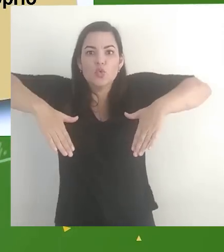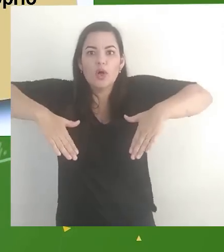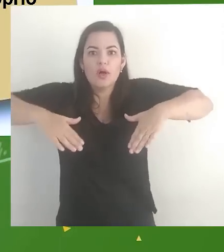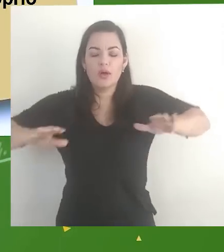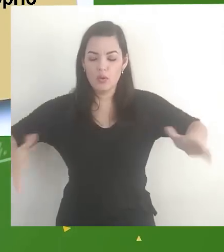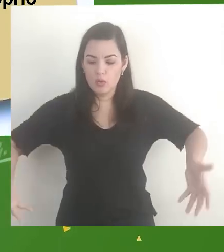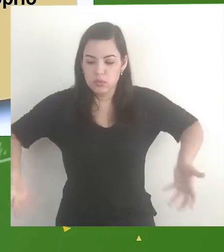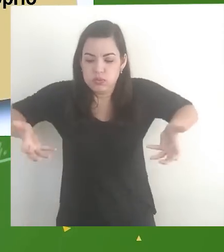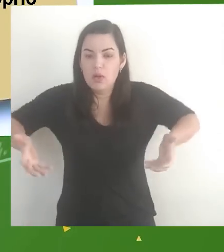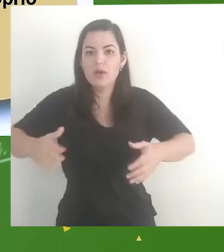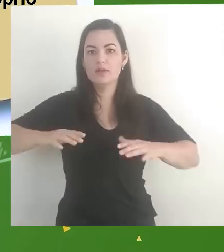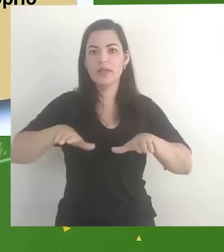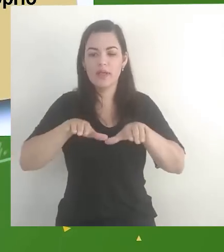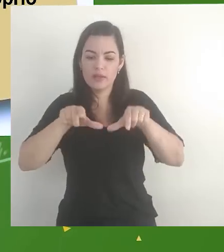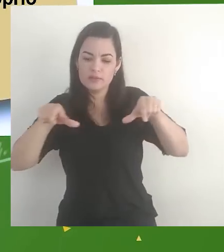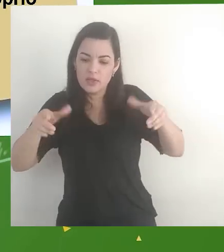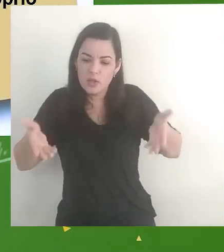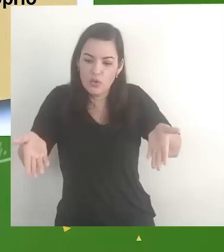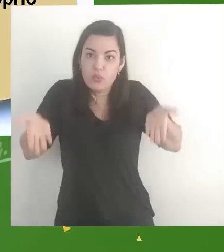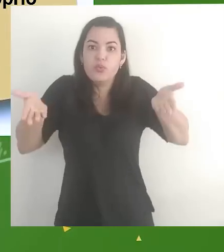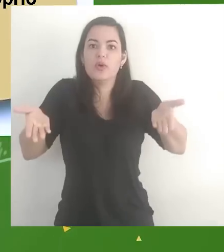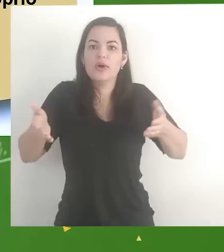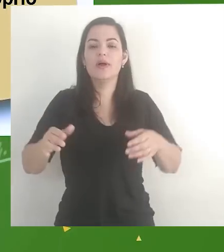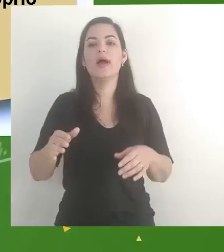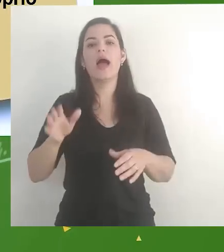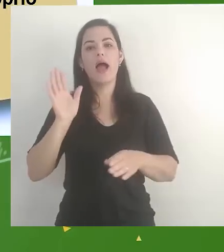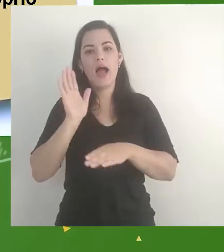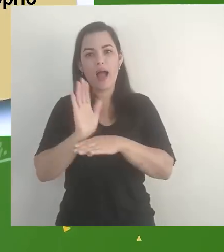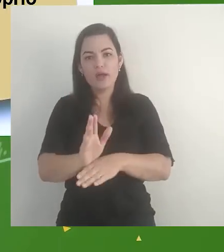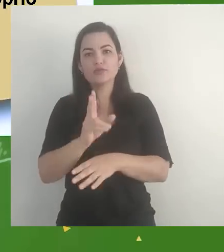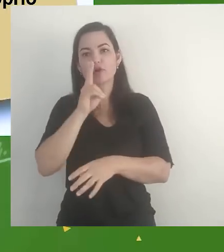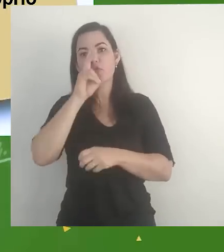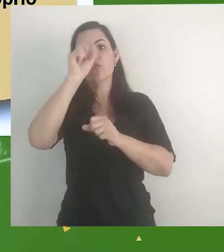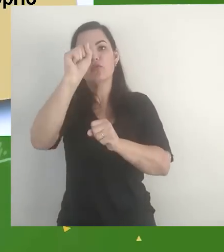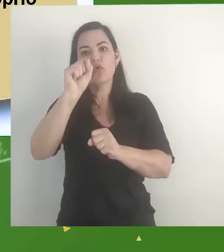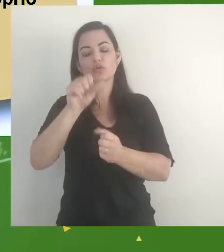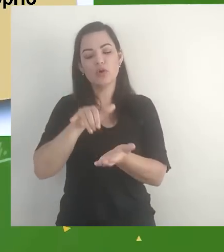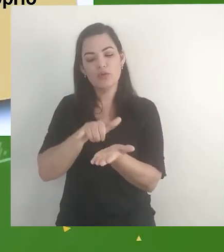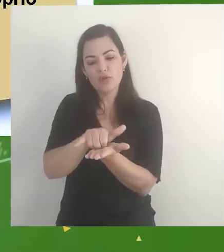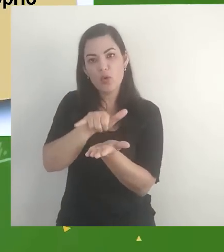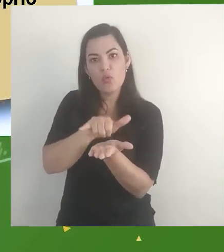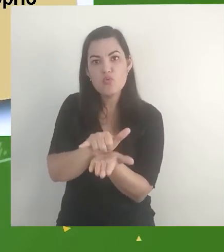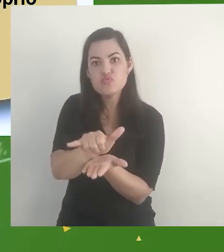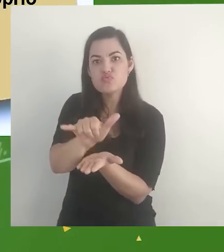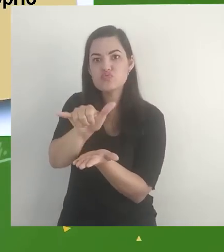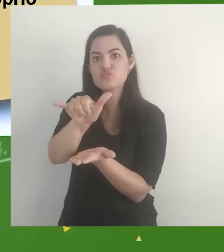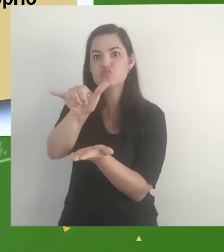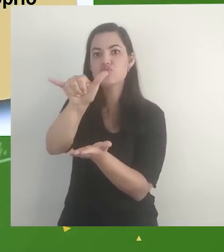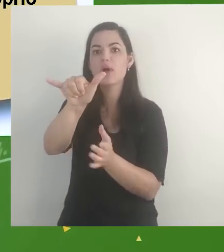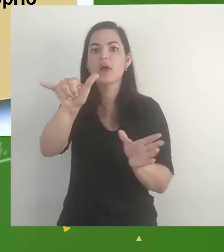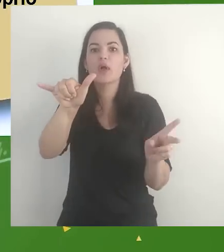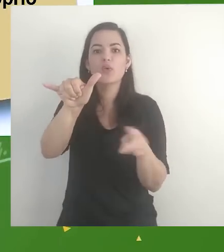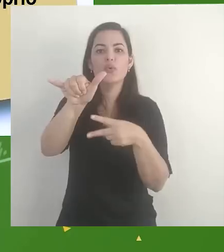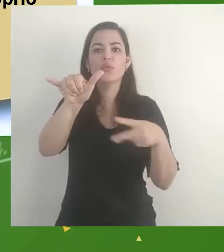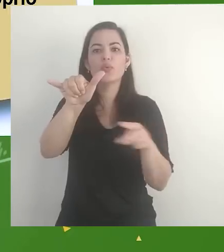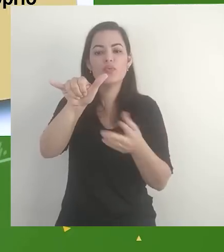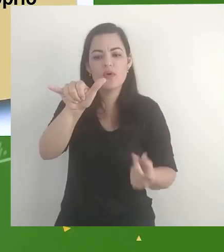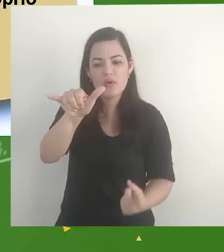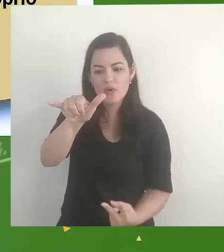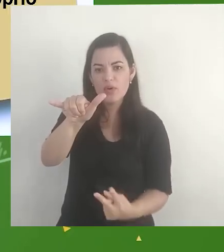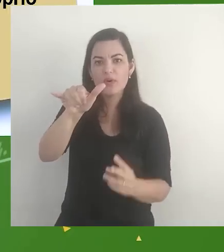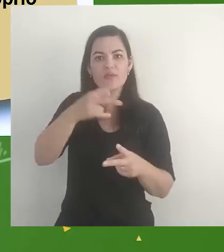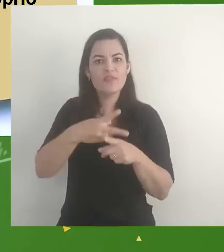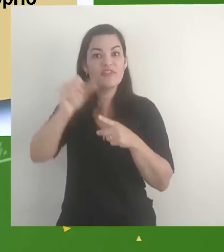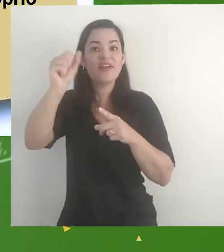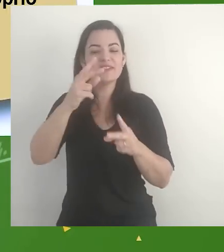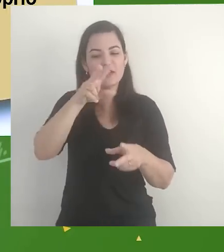uma força necessária para o avião sair da terra. Assim, o vento conseguiu vencer o próprio peso do